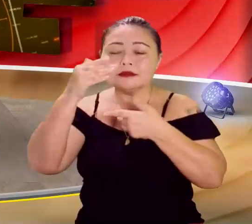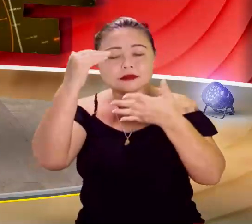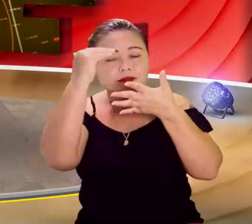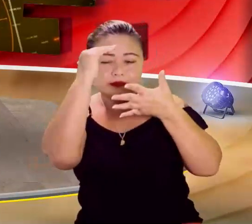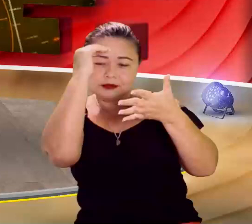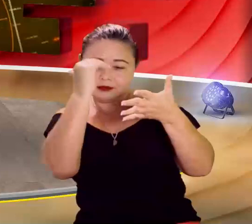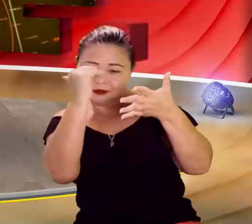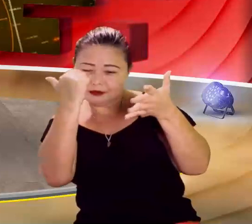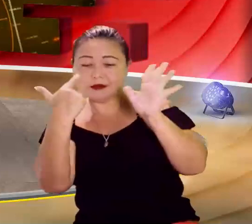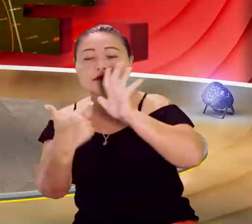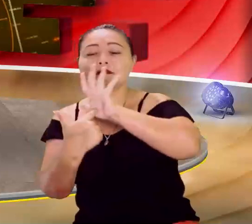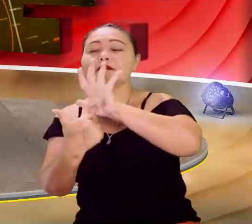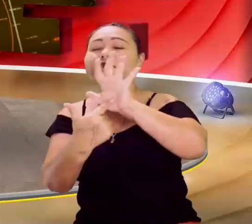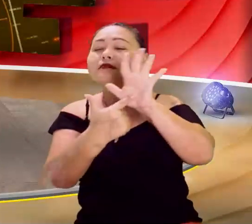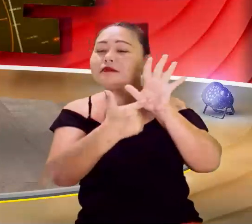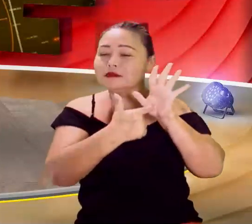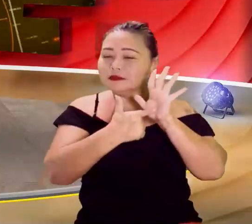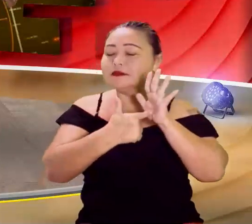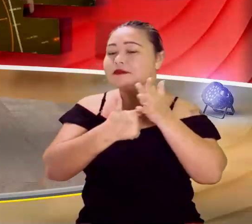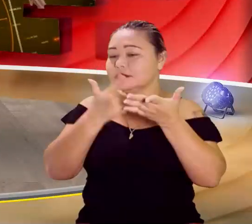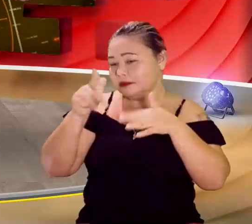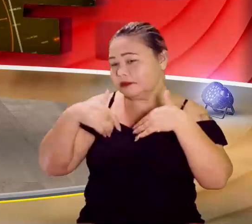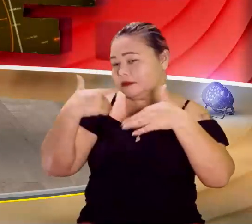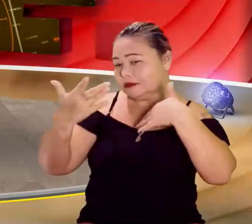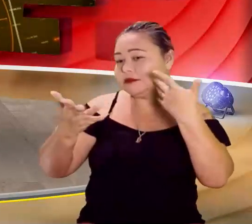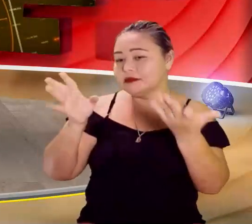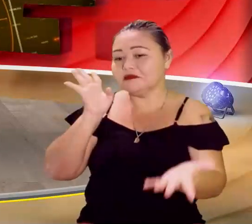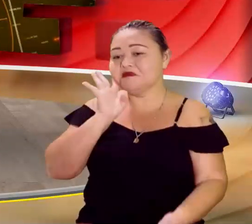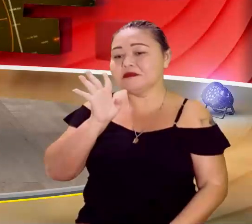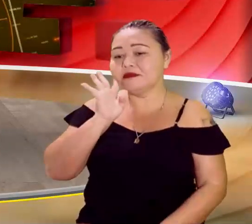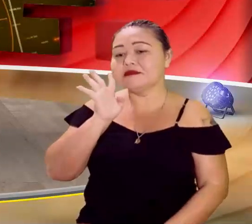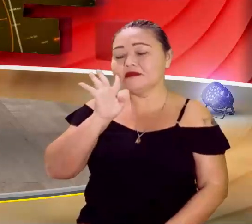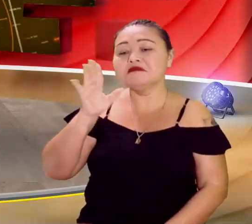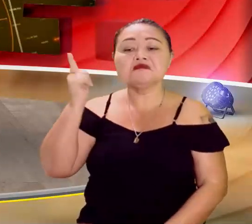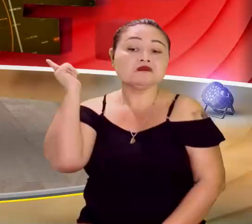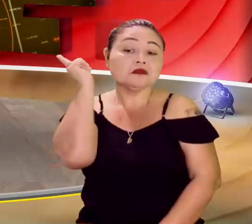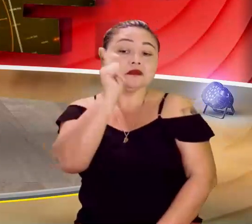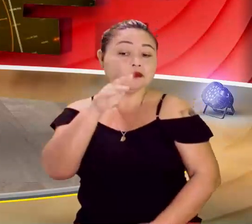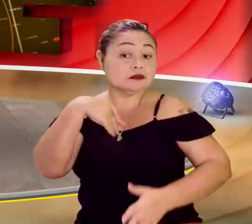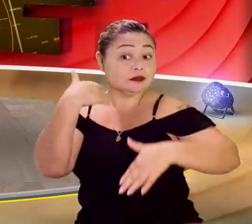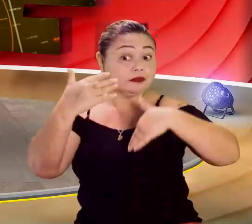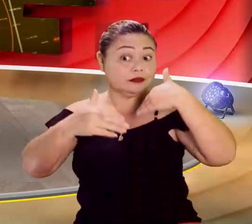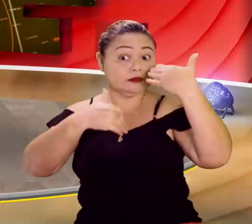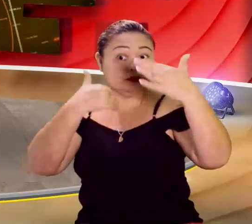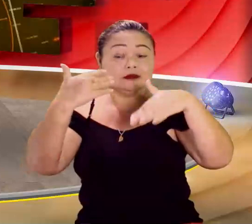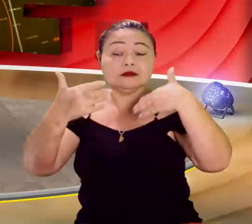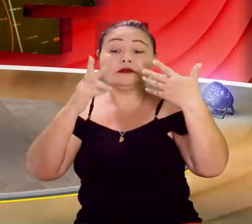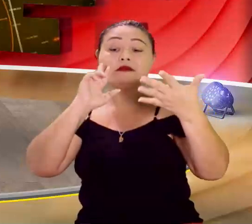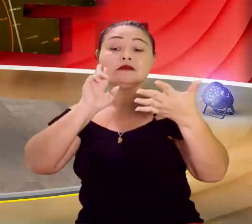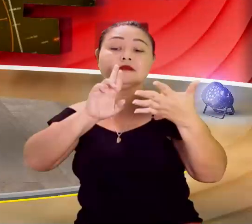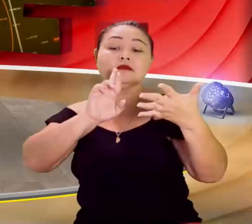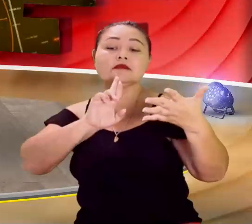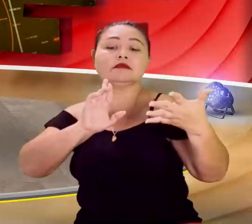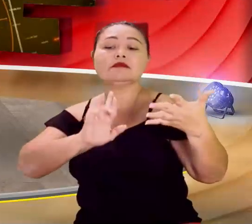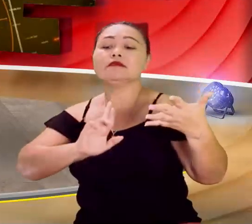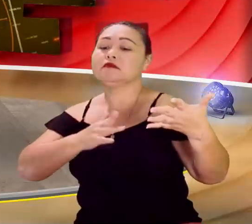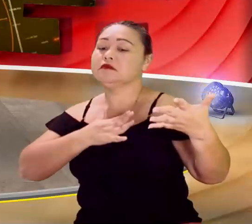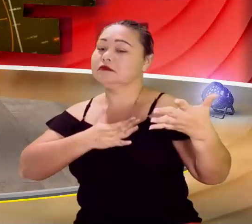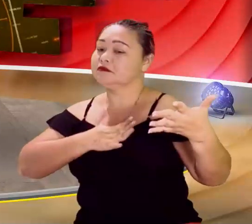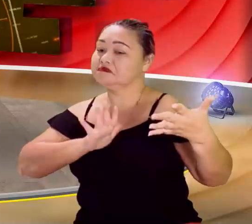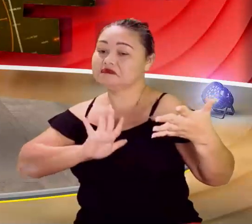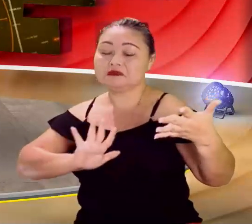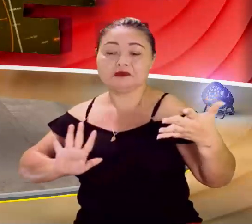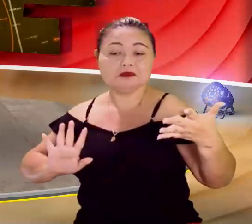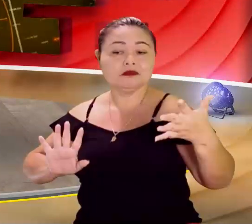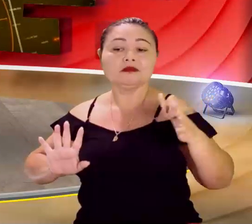que a gente mostra para vocês, é um caminho bem bacana mesmo, que você vai conseguir desenvolver e resolver de boa. E claro,